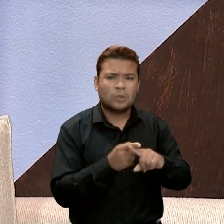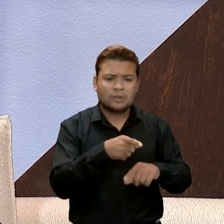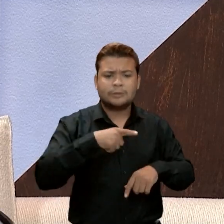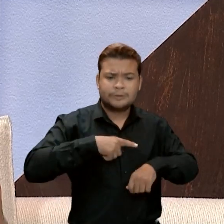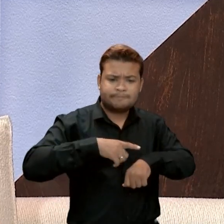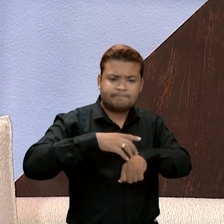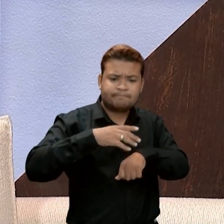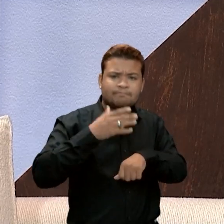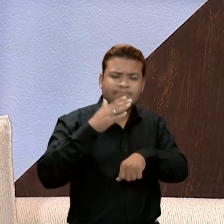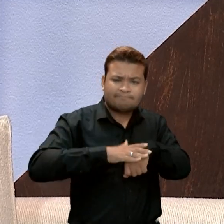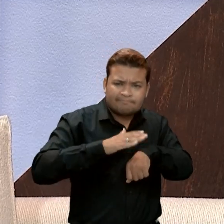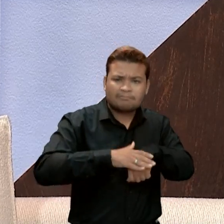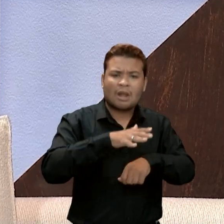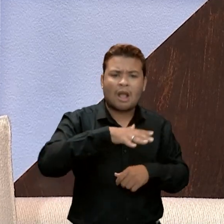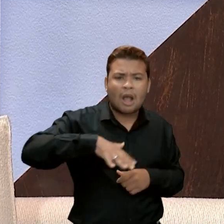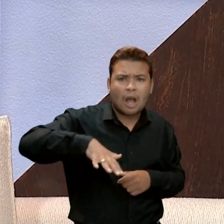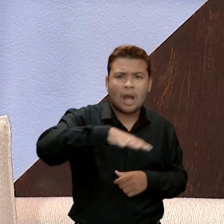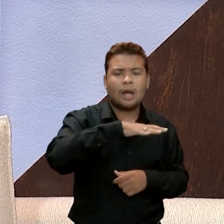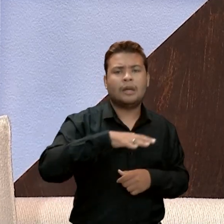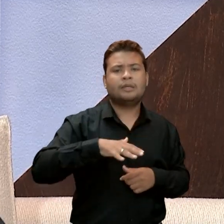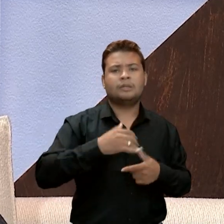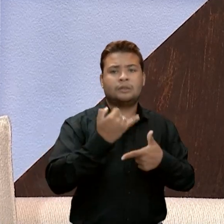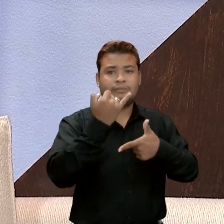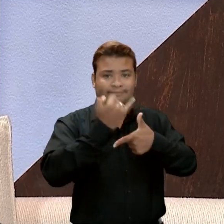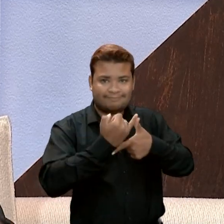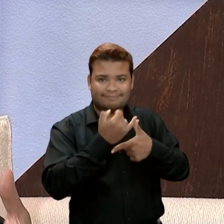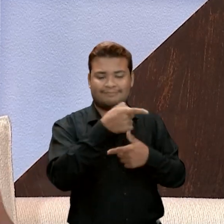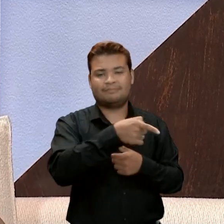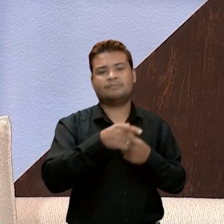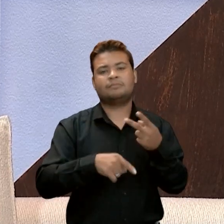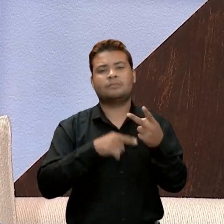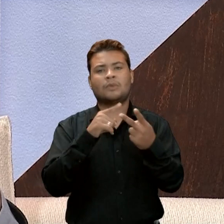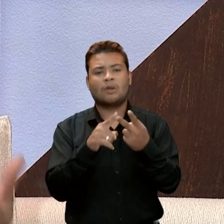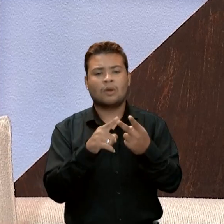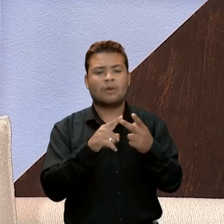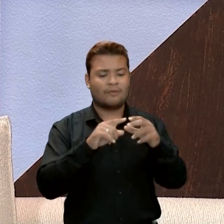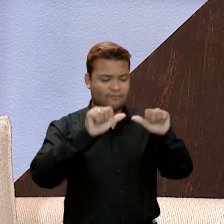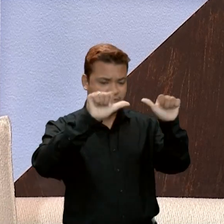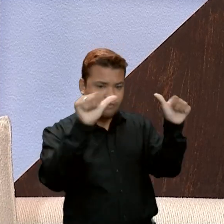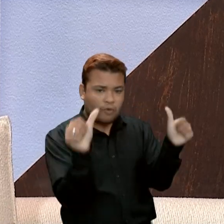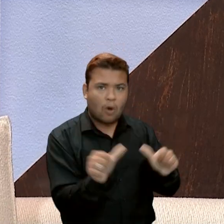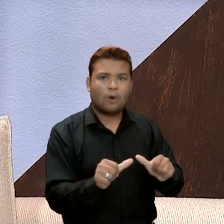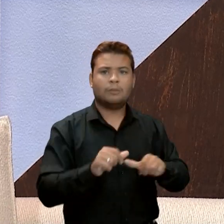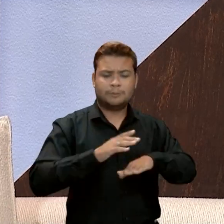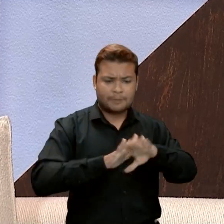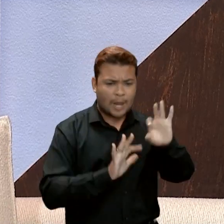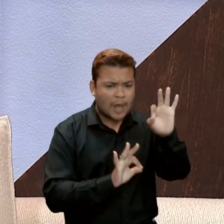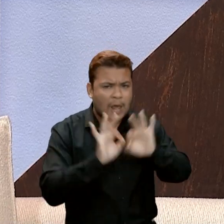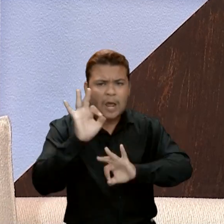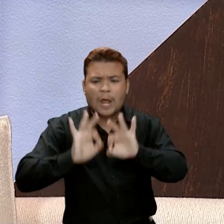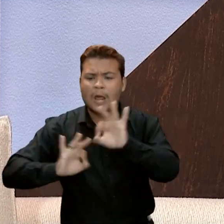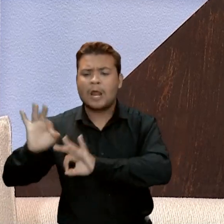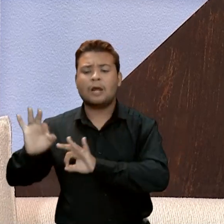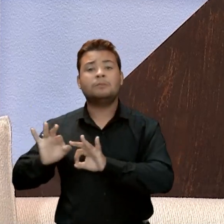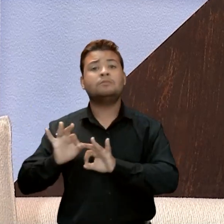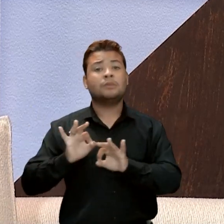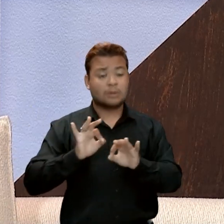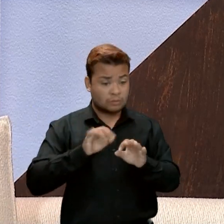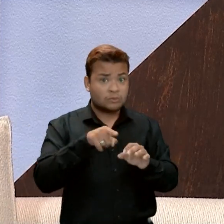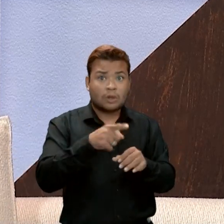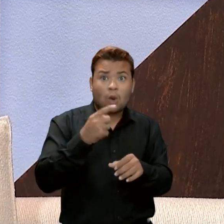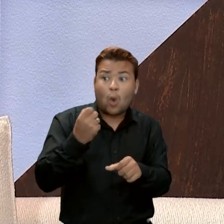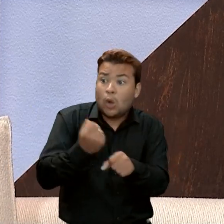da geometria, né? da forma, da geometria e da produtividade, uma construção em que você